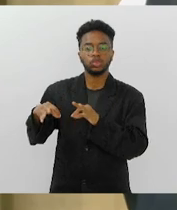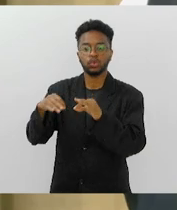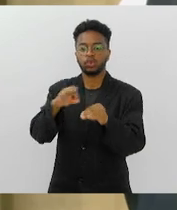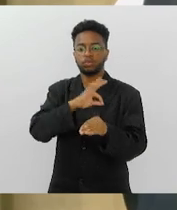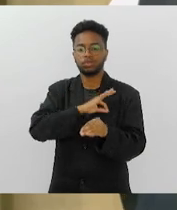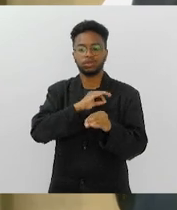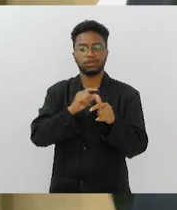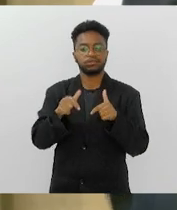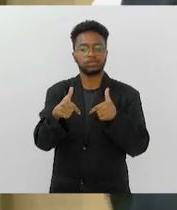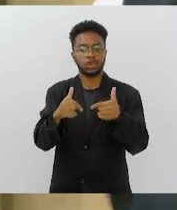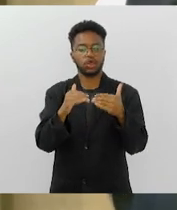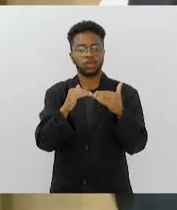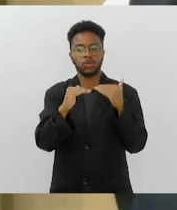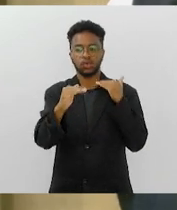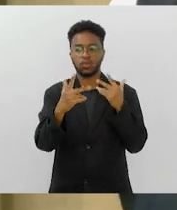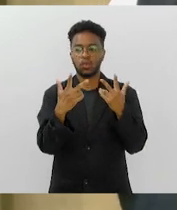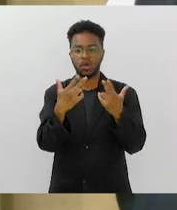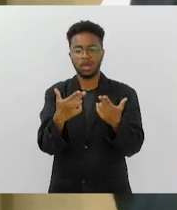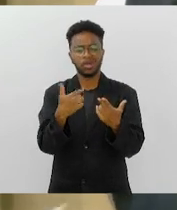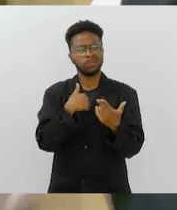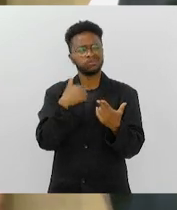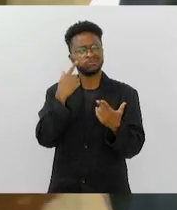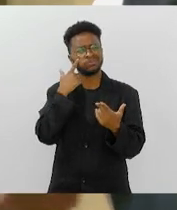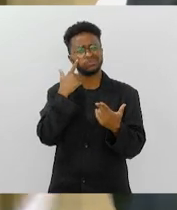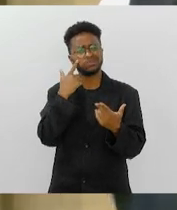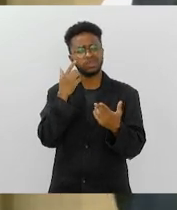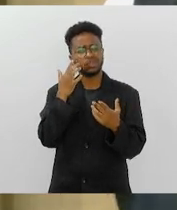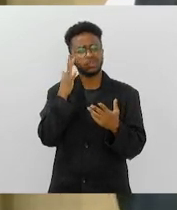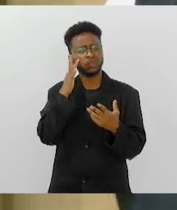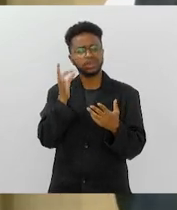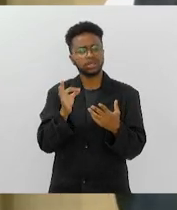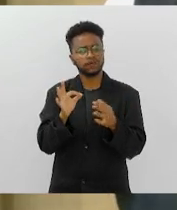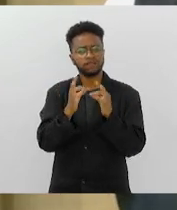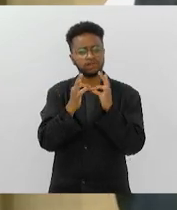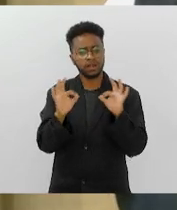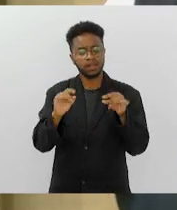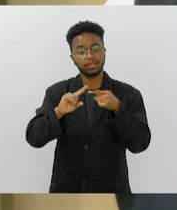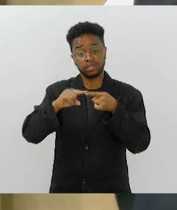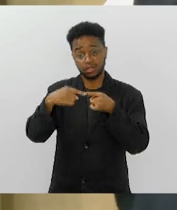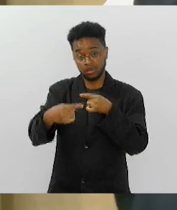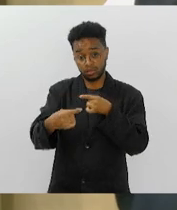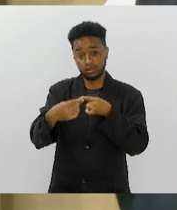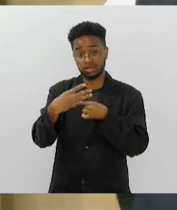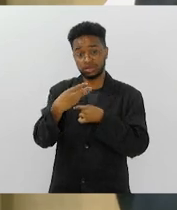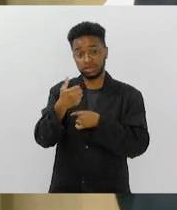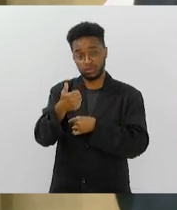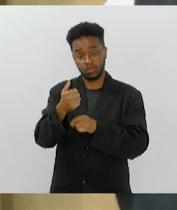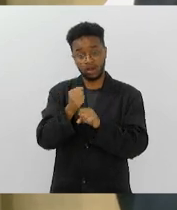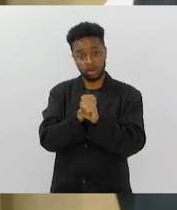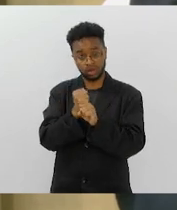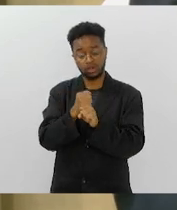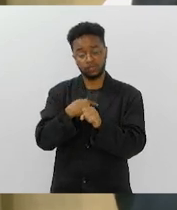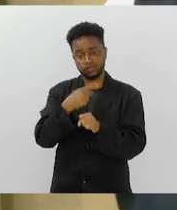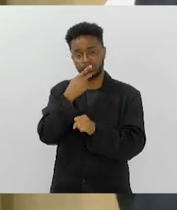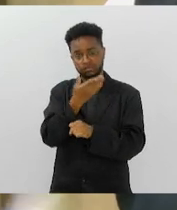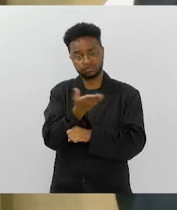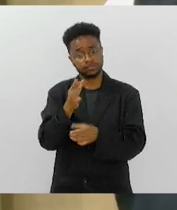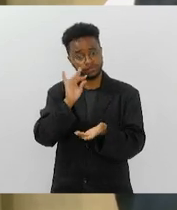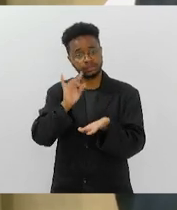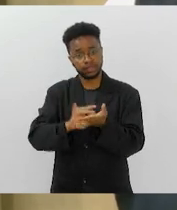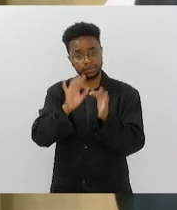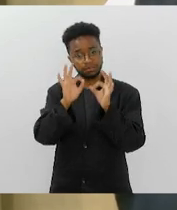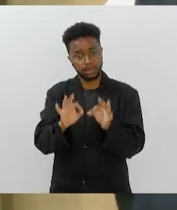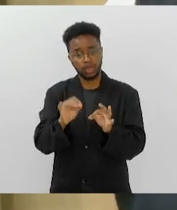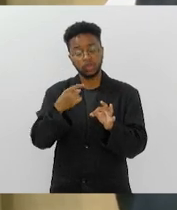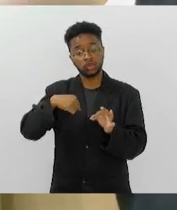E eu fiquei olhando para que esse mundo calça 40, mas passado 31 anos, eu posso afirmar a vocês que é verdade. Os nossos